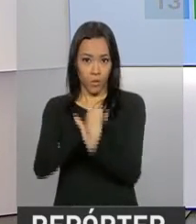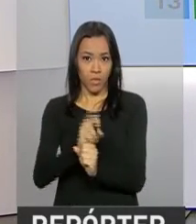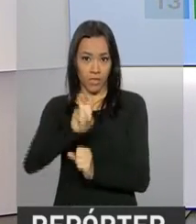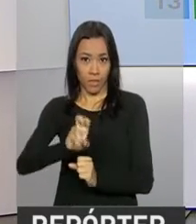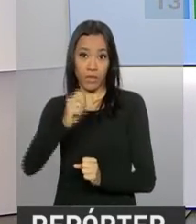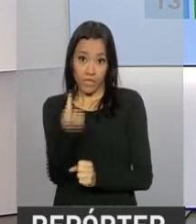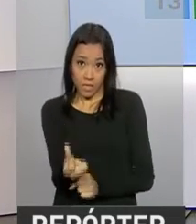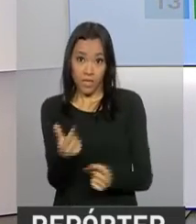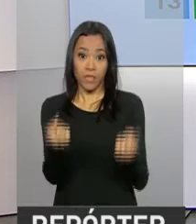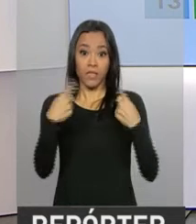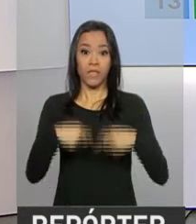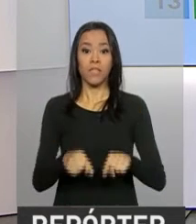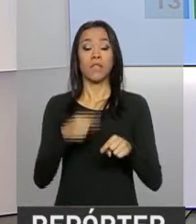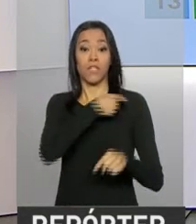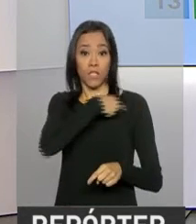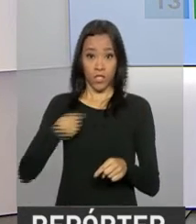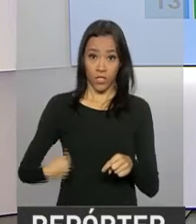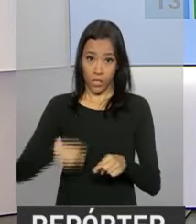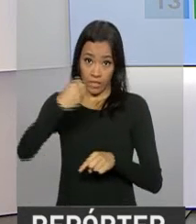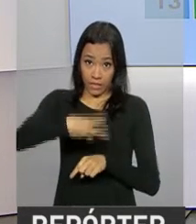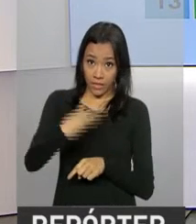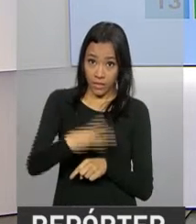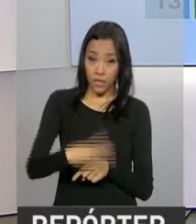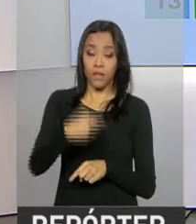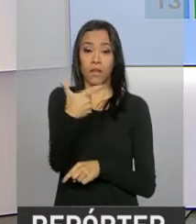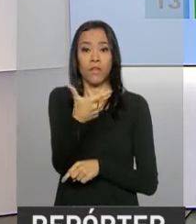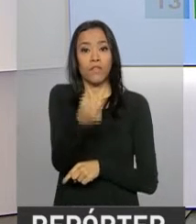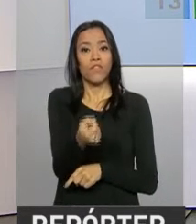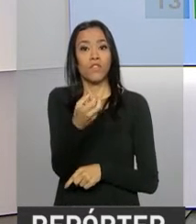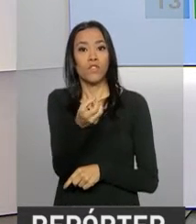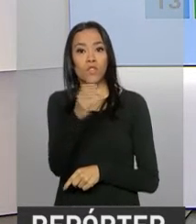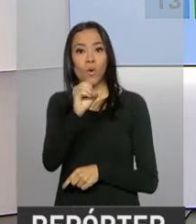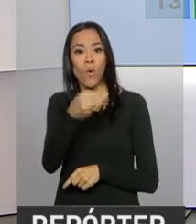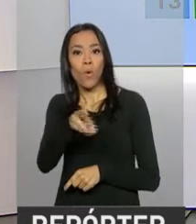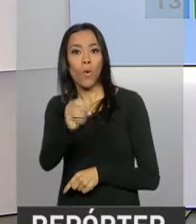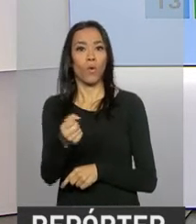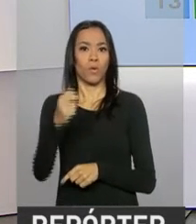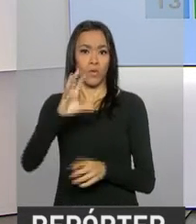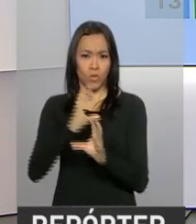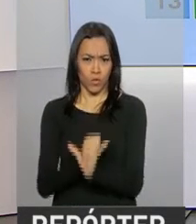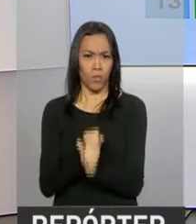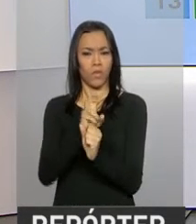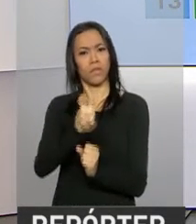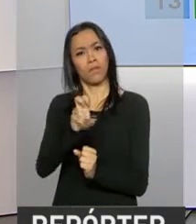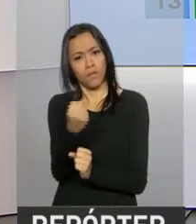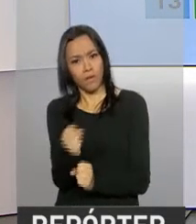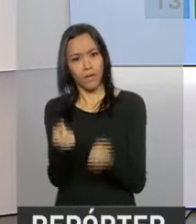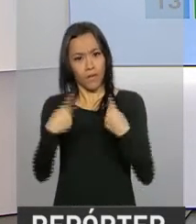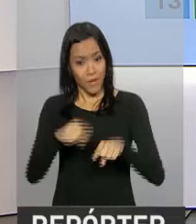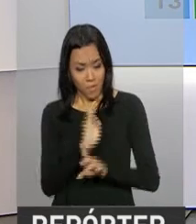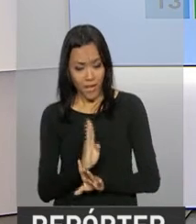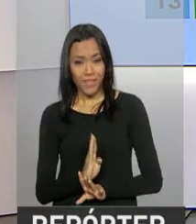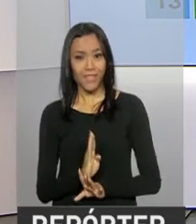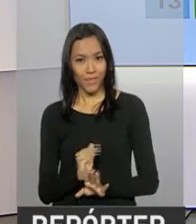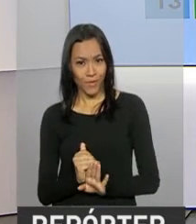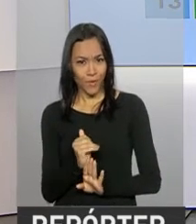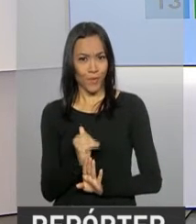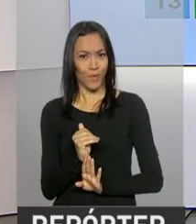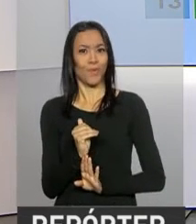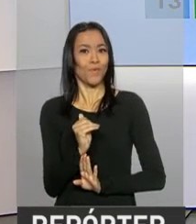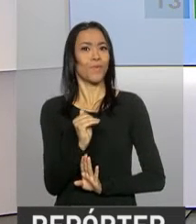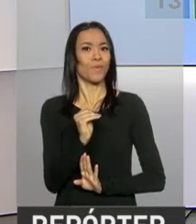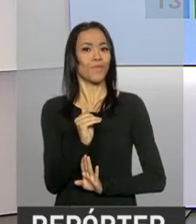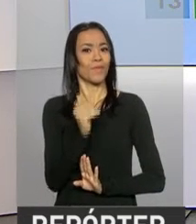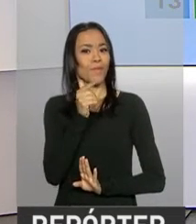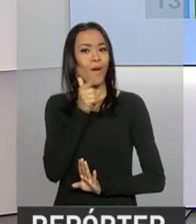a china está em terceiro lugar com 20 medalhas de ouro 58 no total o brasil está ali o subir um pouquinho depois das medalhas